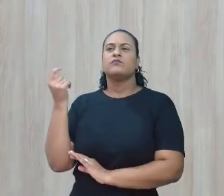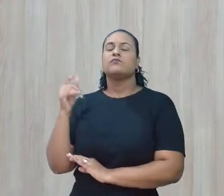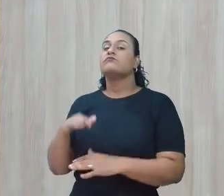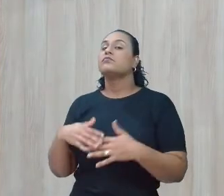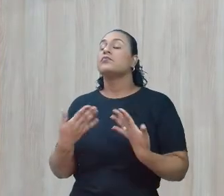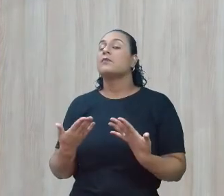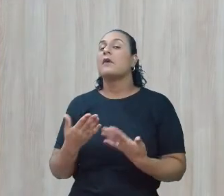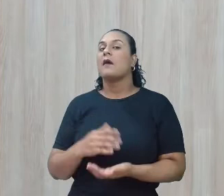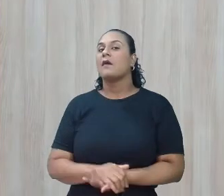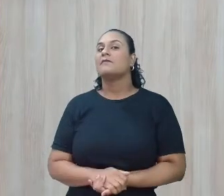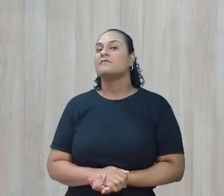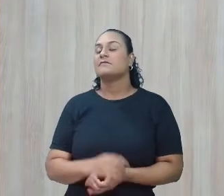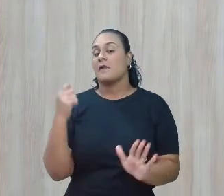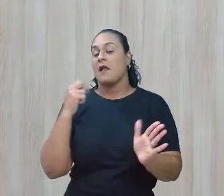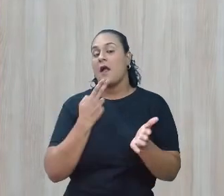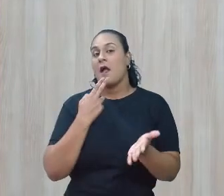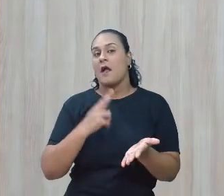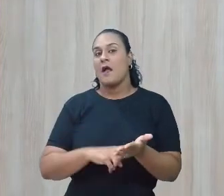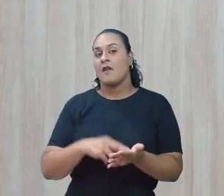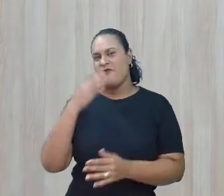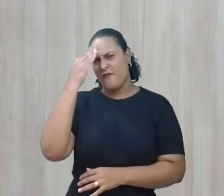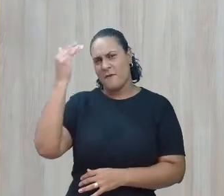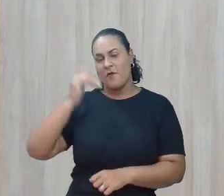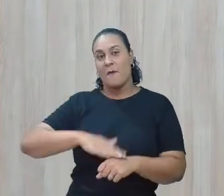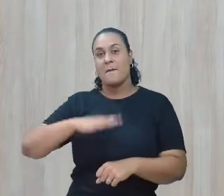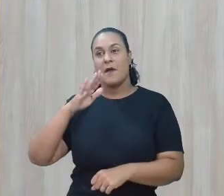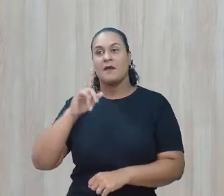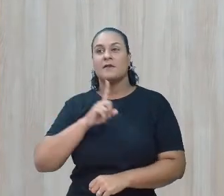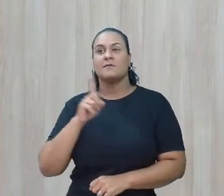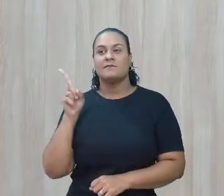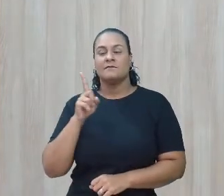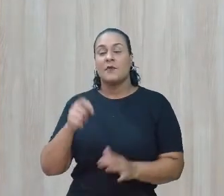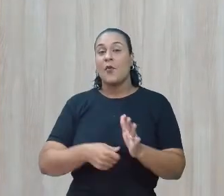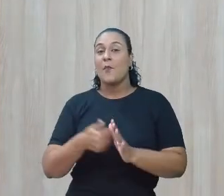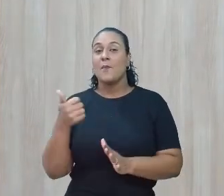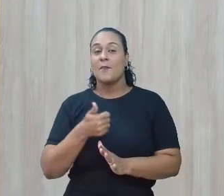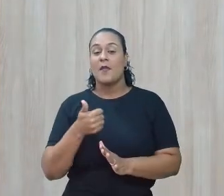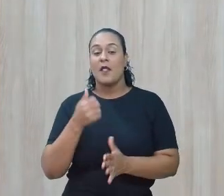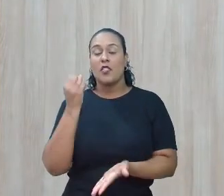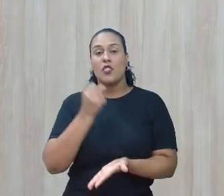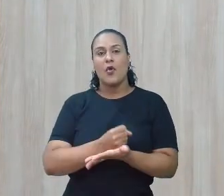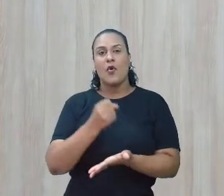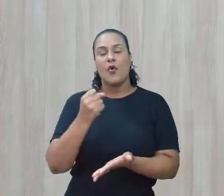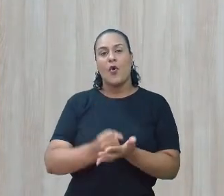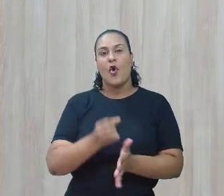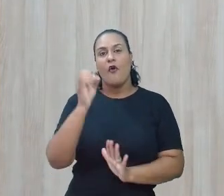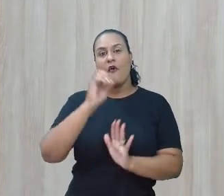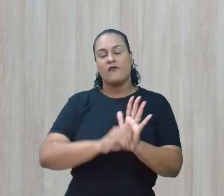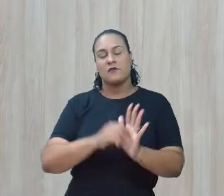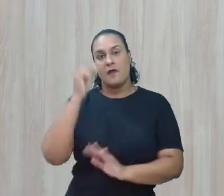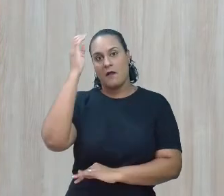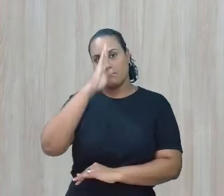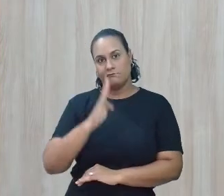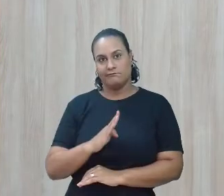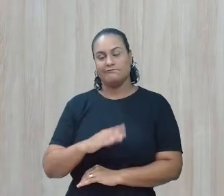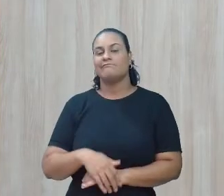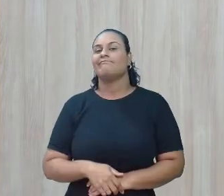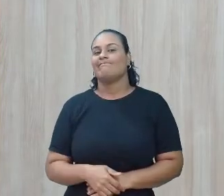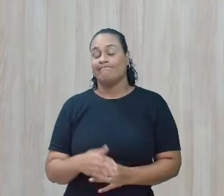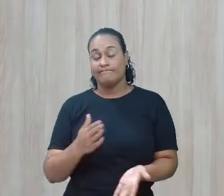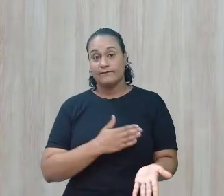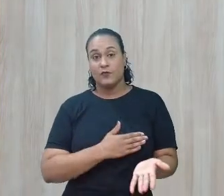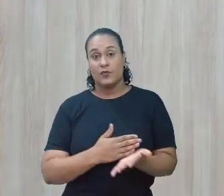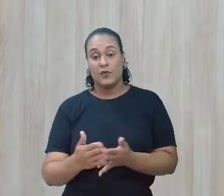gente pode citar agora, histórica? A Carta de Caminha, que é o primeiro documento oficial do Brasil no início da